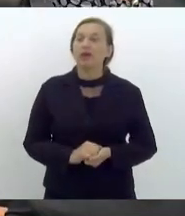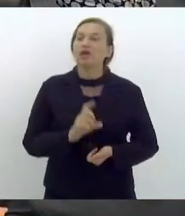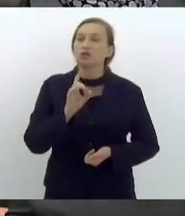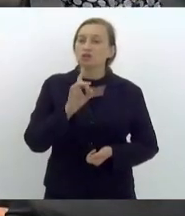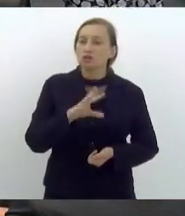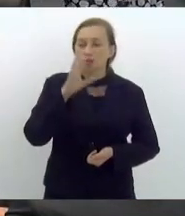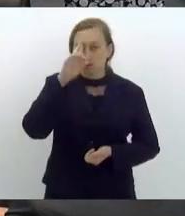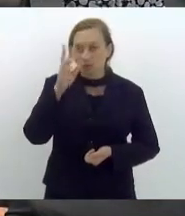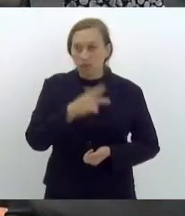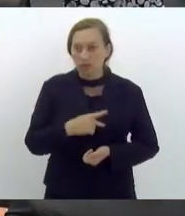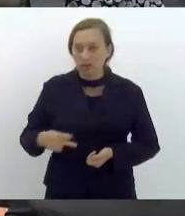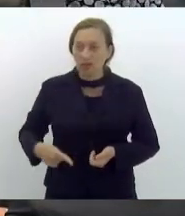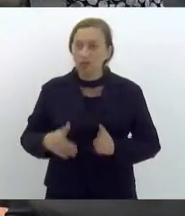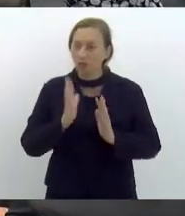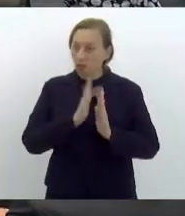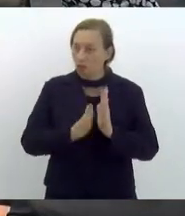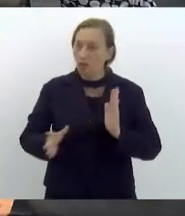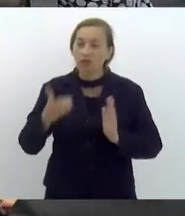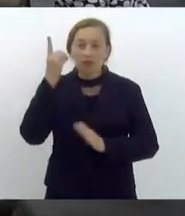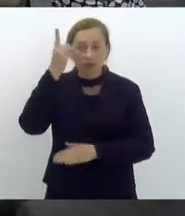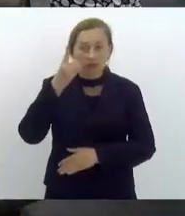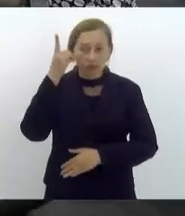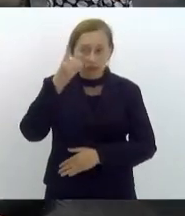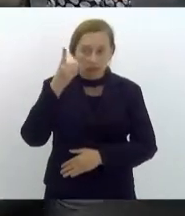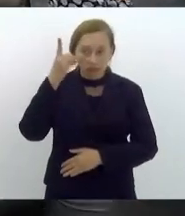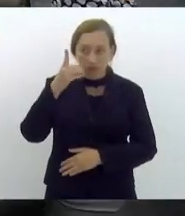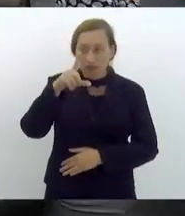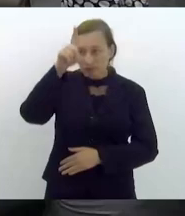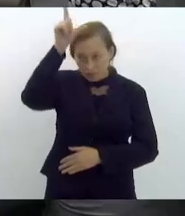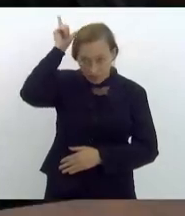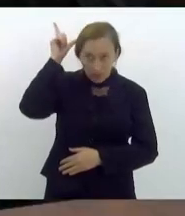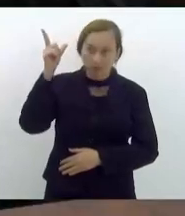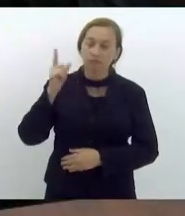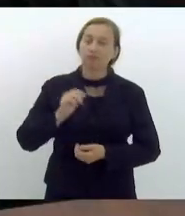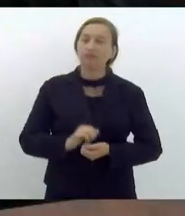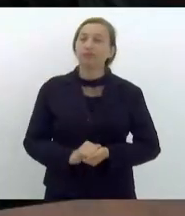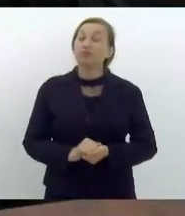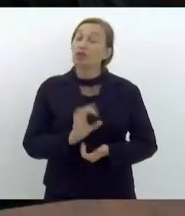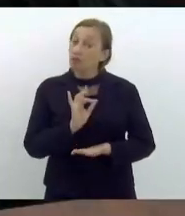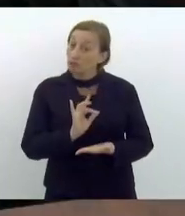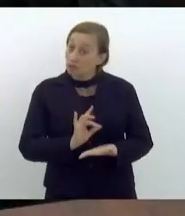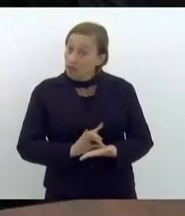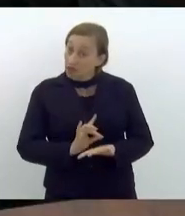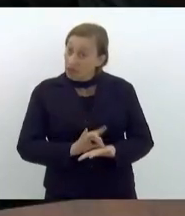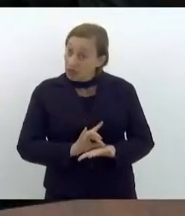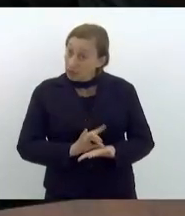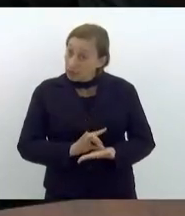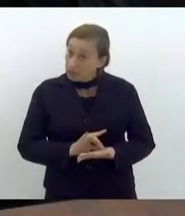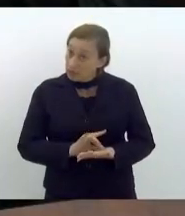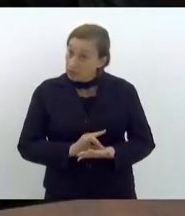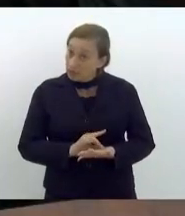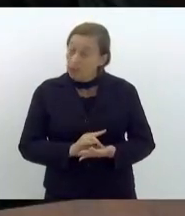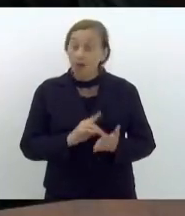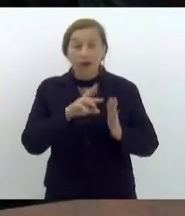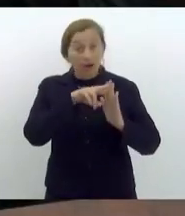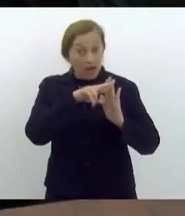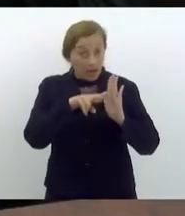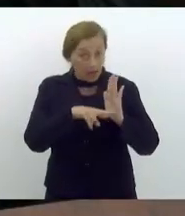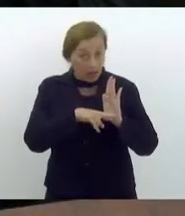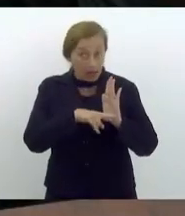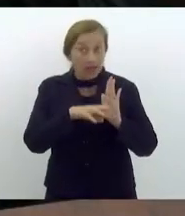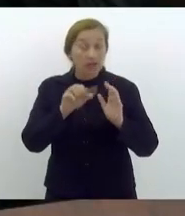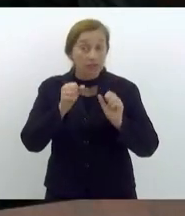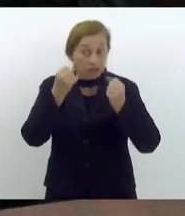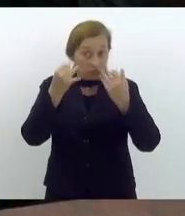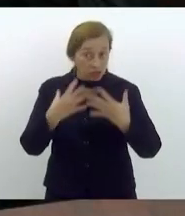só uma questão de ordem Deputado regimental realmente o Regimento diz isso